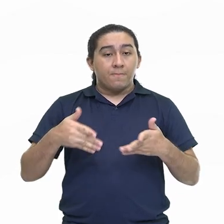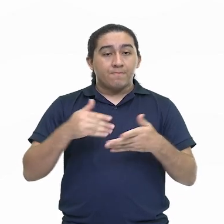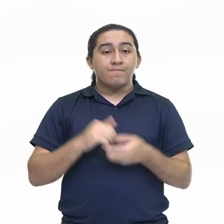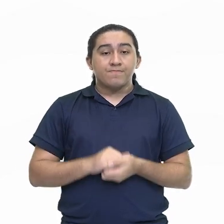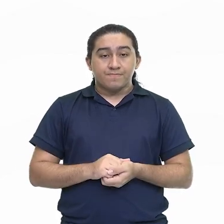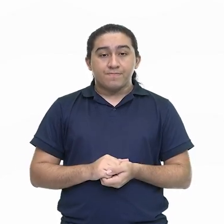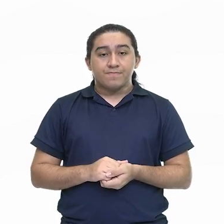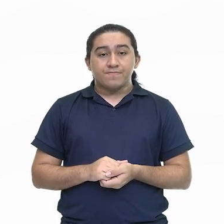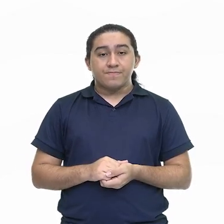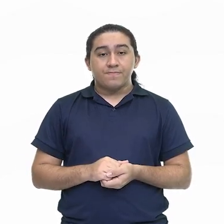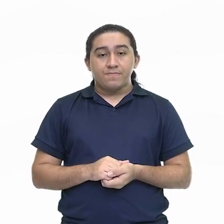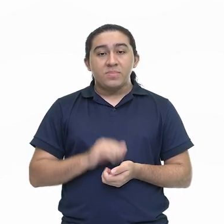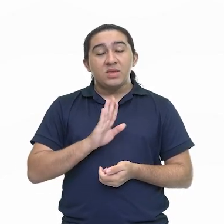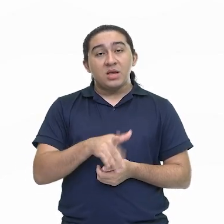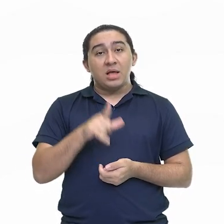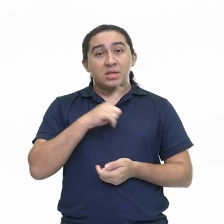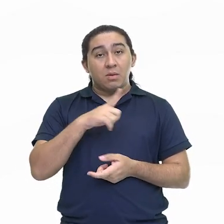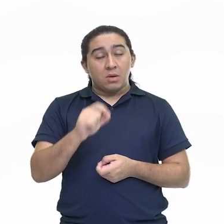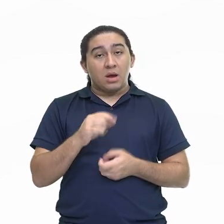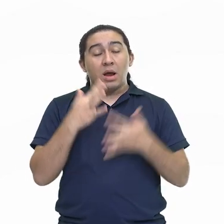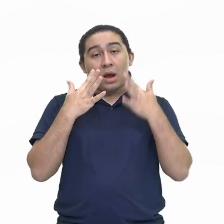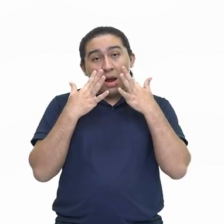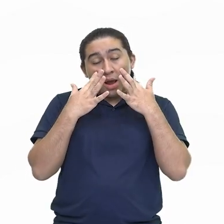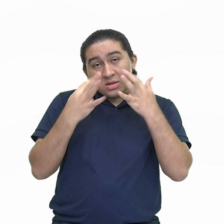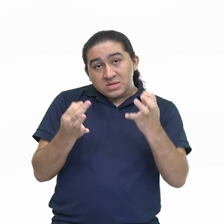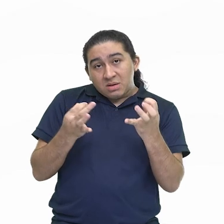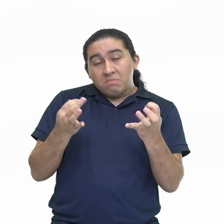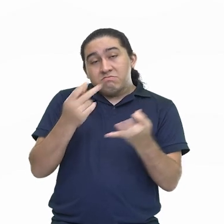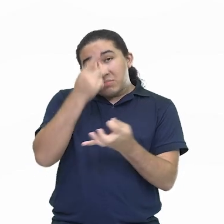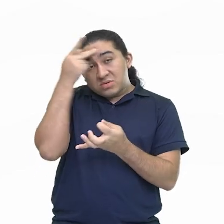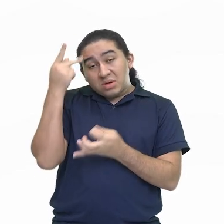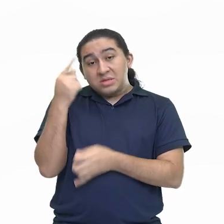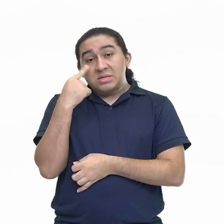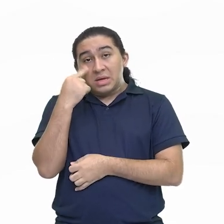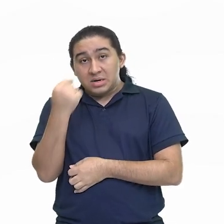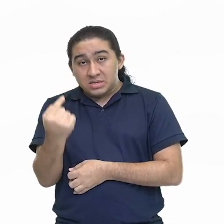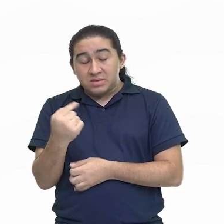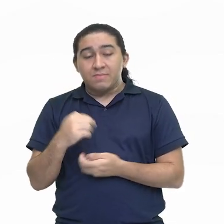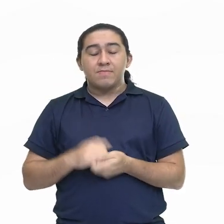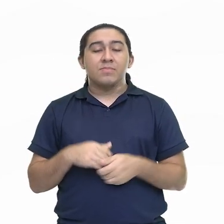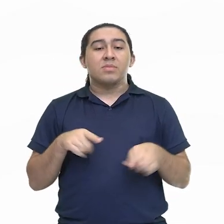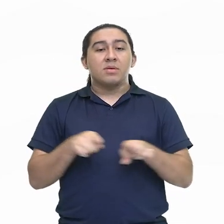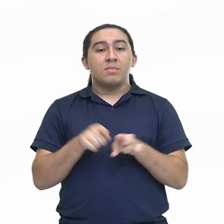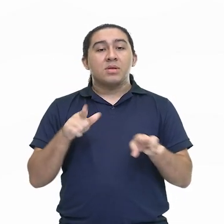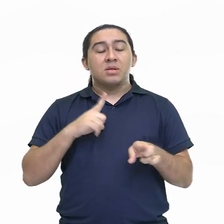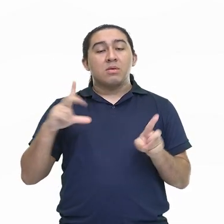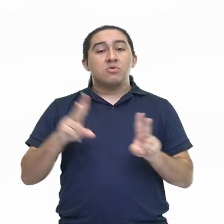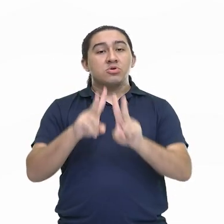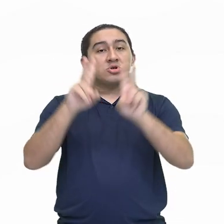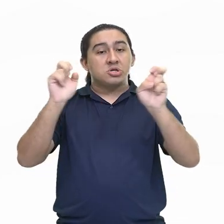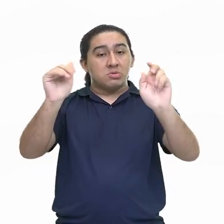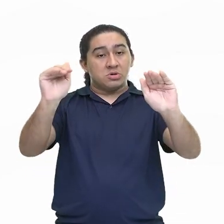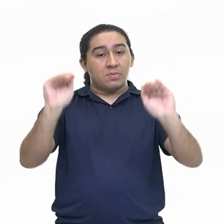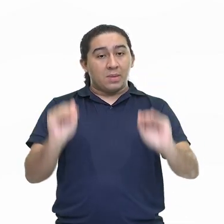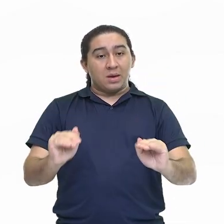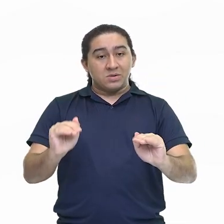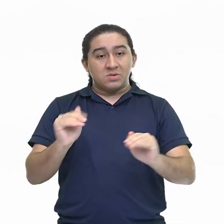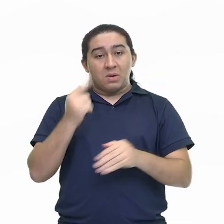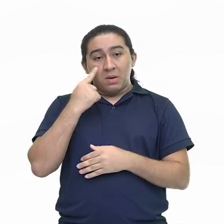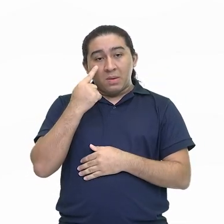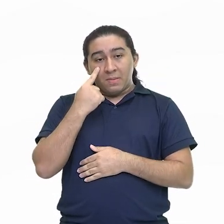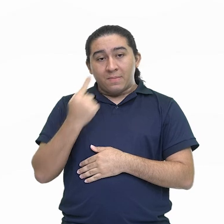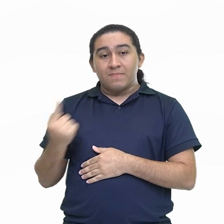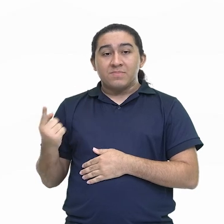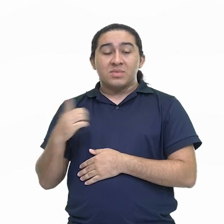aqui já chama bastante atenção. Aí tem o subtítulo. Veja aqui embaixo